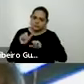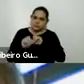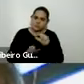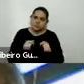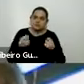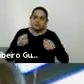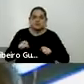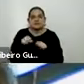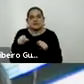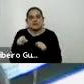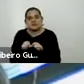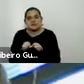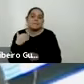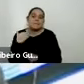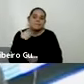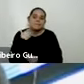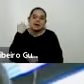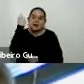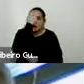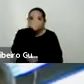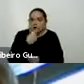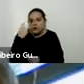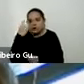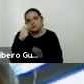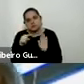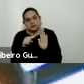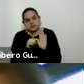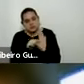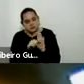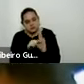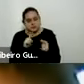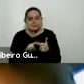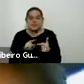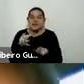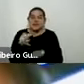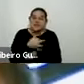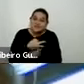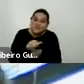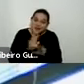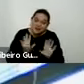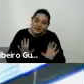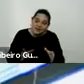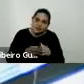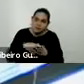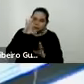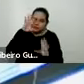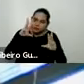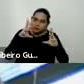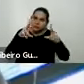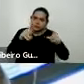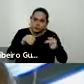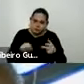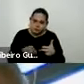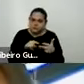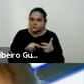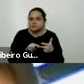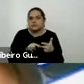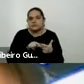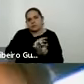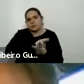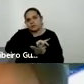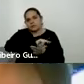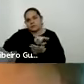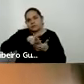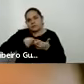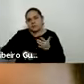negativo para manter emprego, de férias coletivas, as férias individuais, obviamente, que tinha depois do contrato, e aí nós fizemos um acordo de